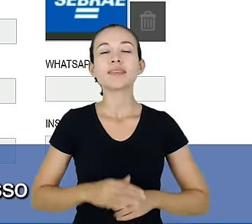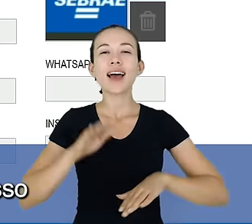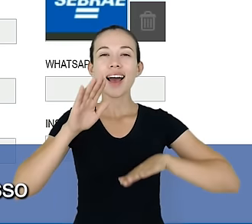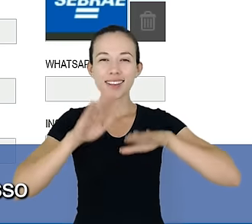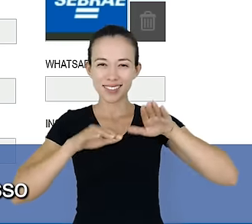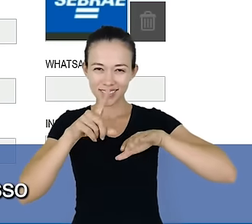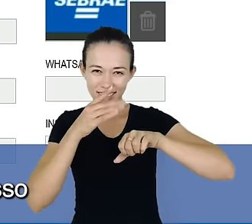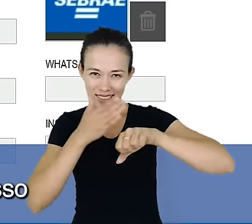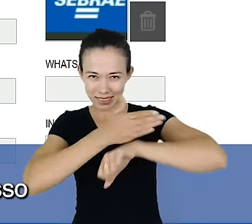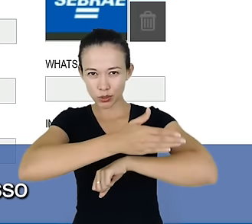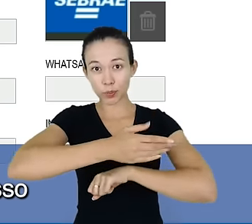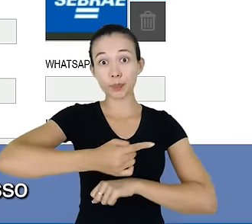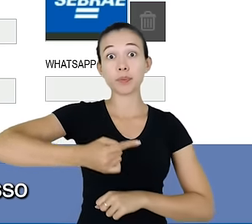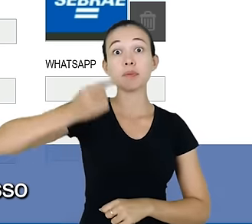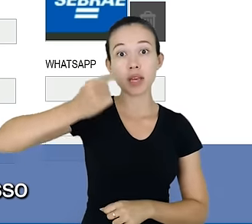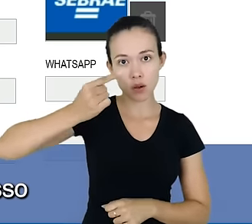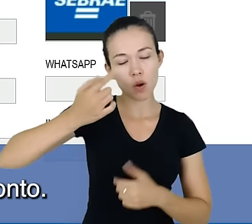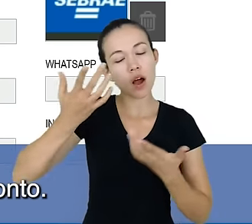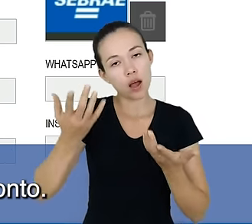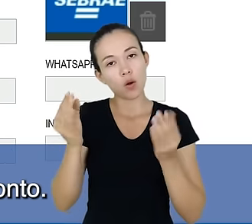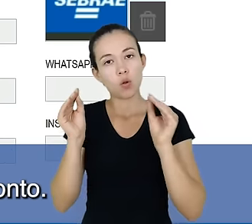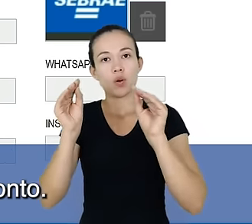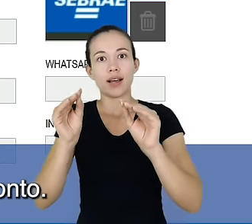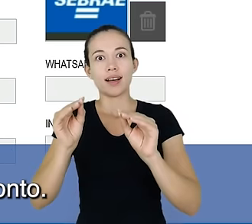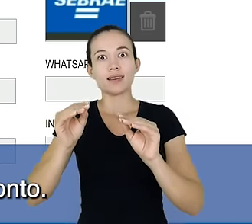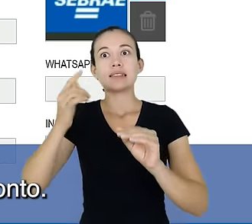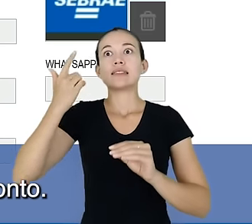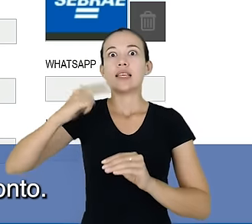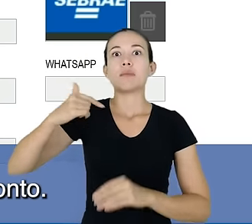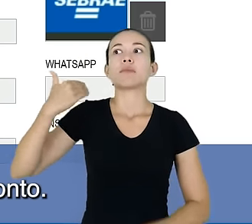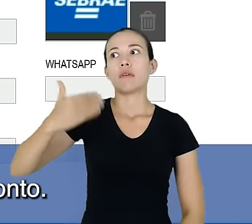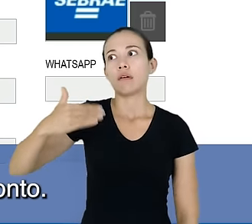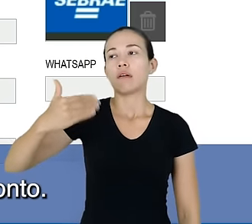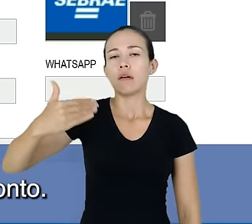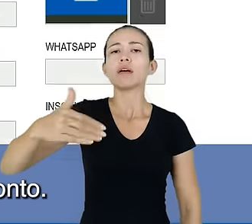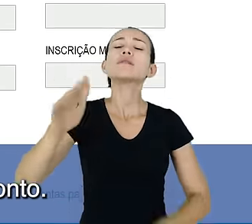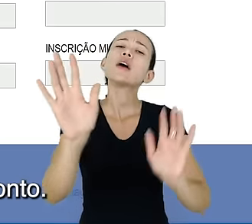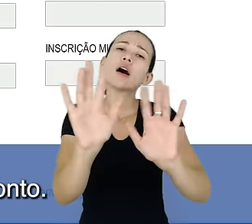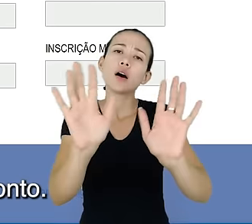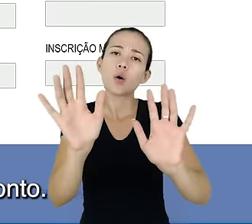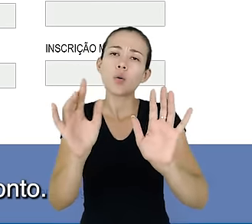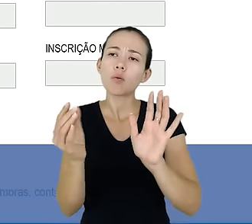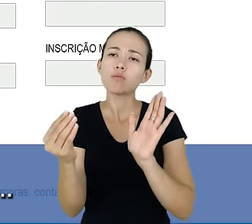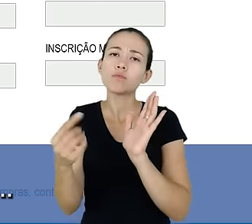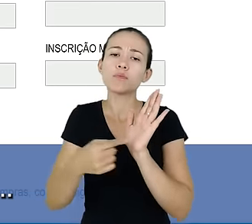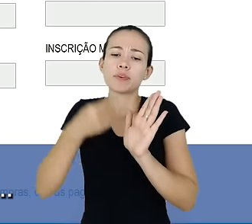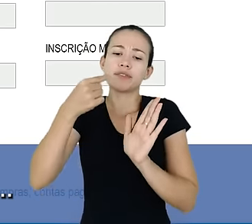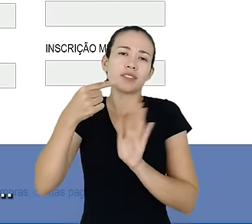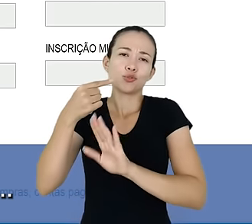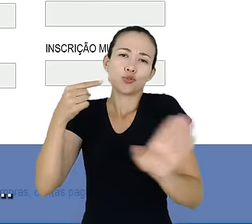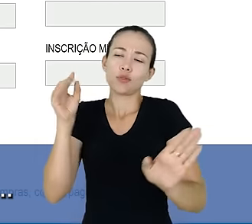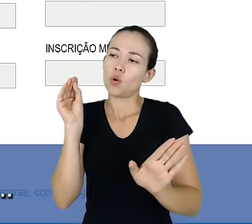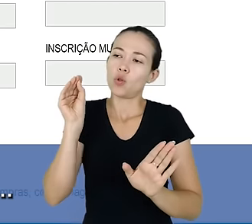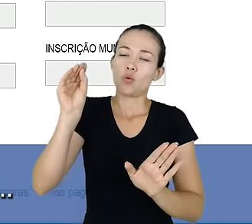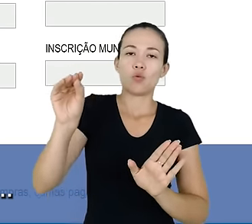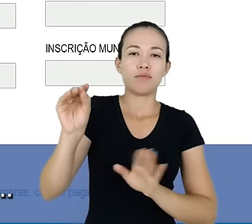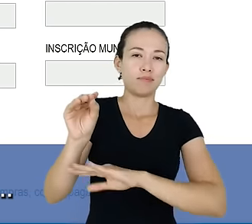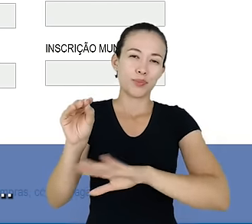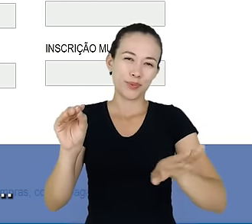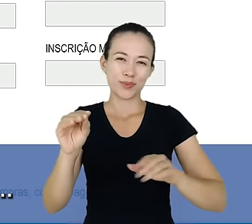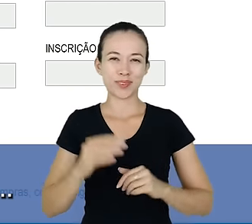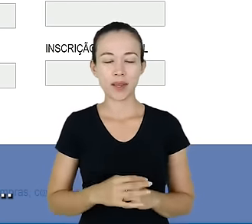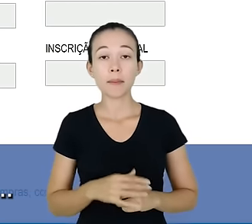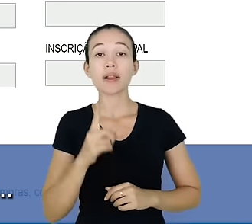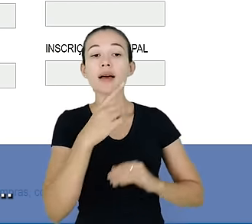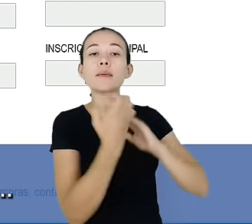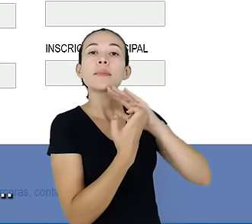primeiro momento né de acesso né não que é toda hora na verdade você colocou uma vez e pronto você vai colocar o nome fantasia